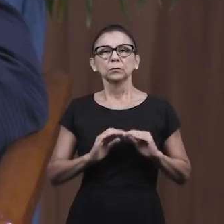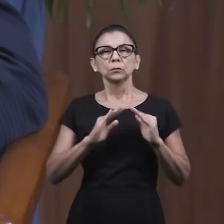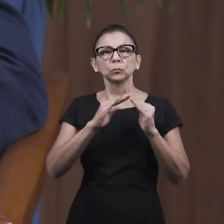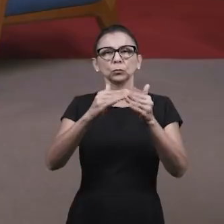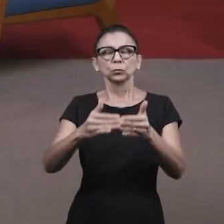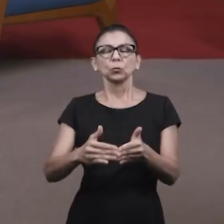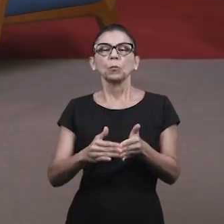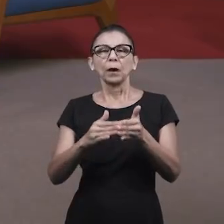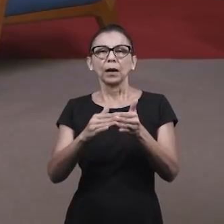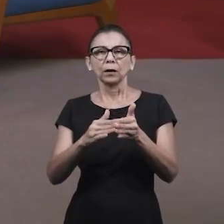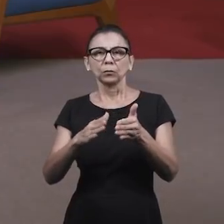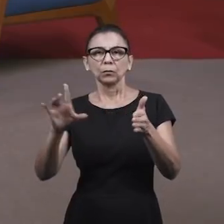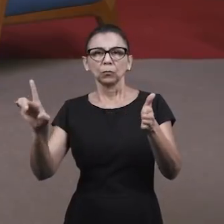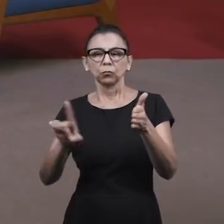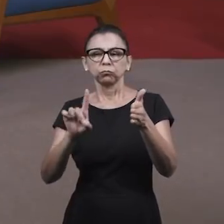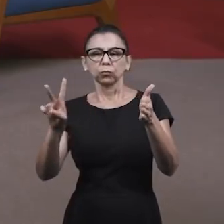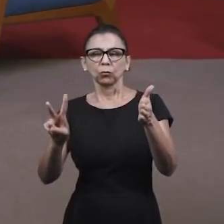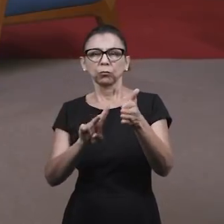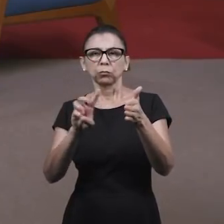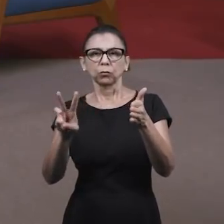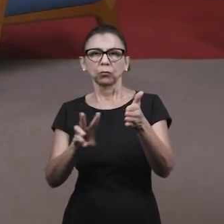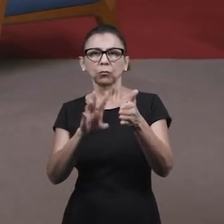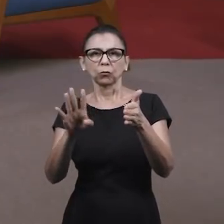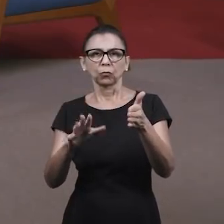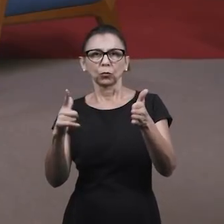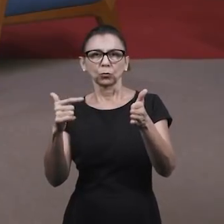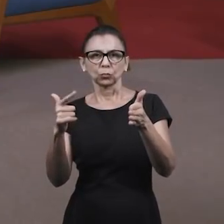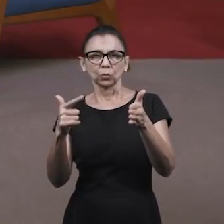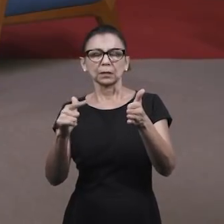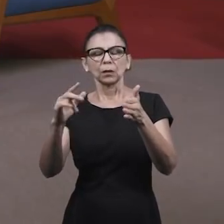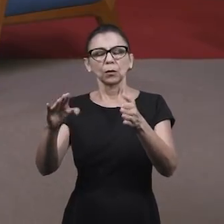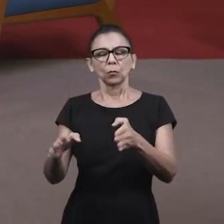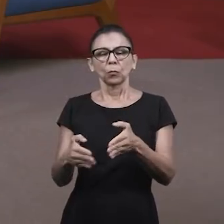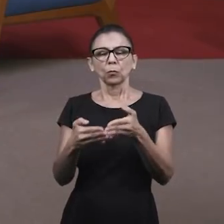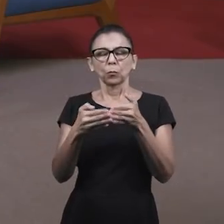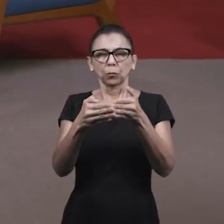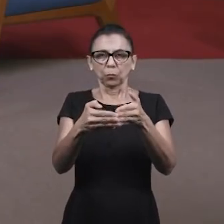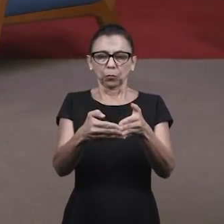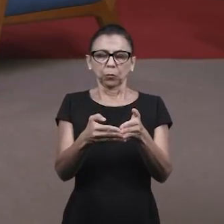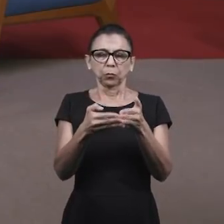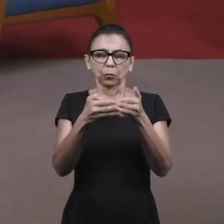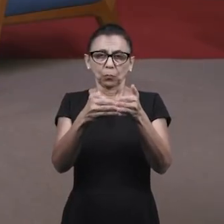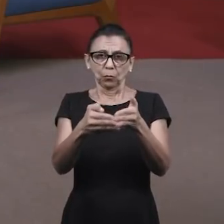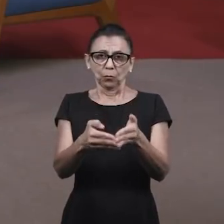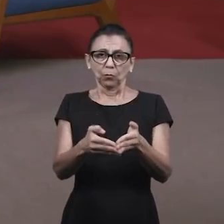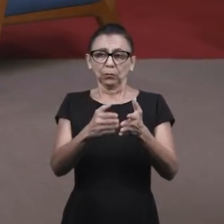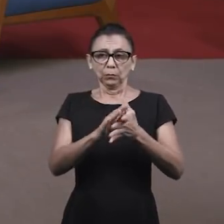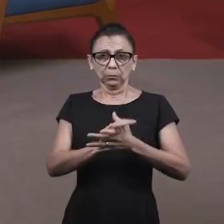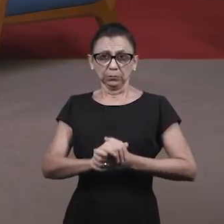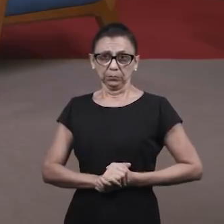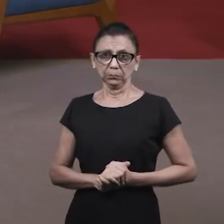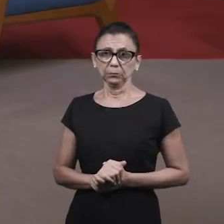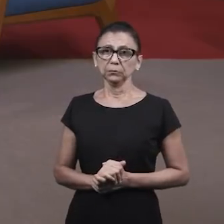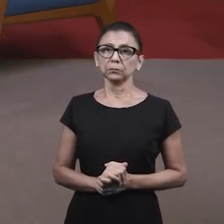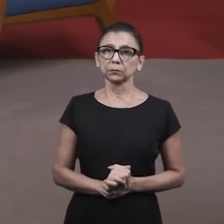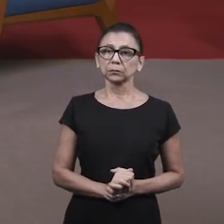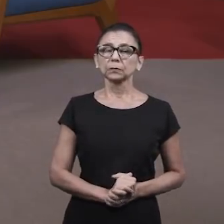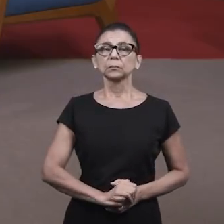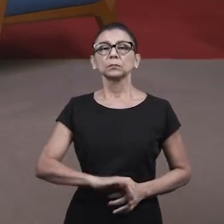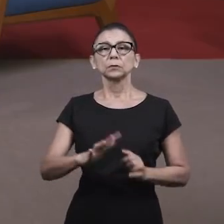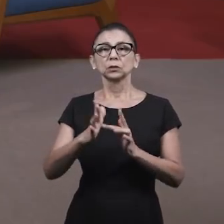este que até o vento e o mar lhe obedecem? Para os nossos irmãos, amigos que estão nos